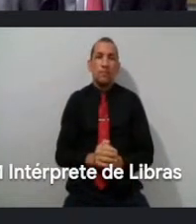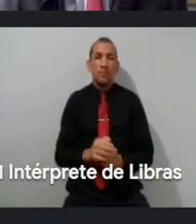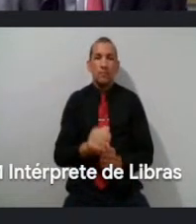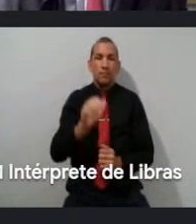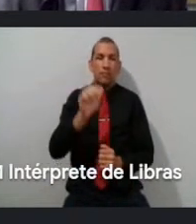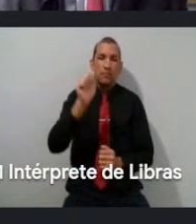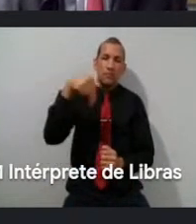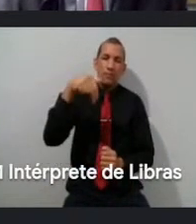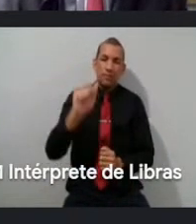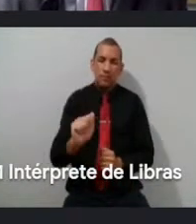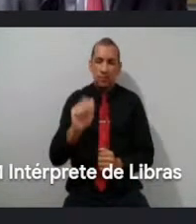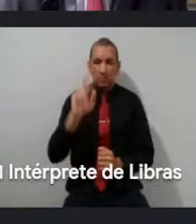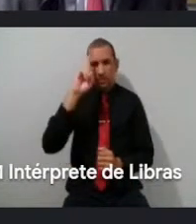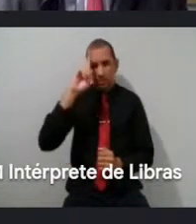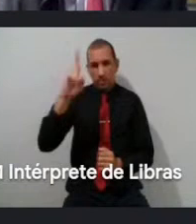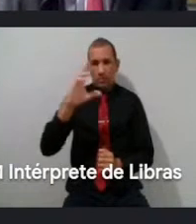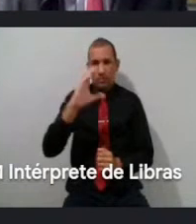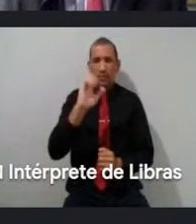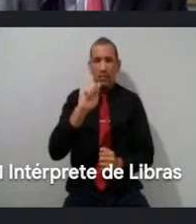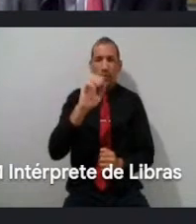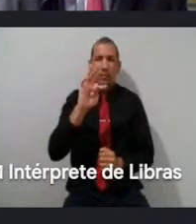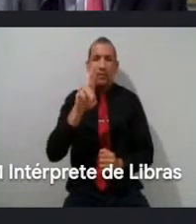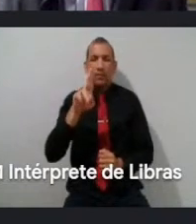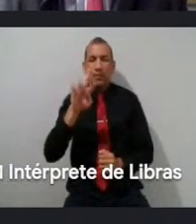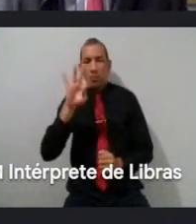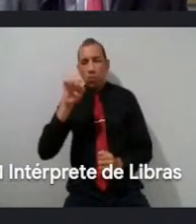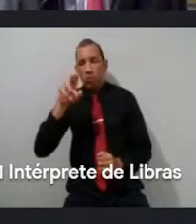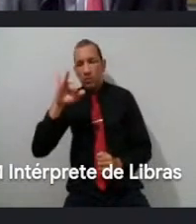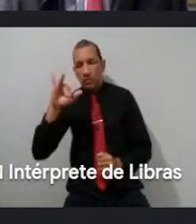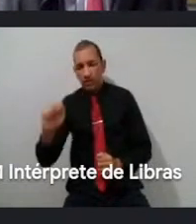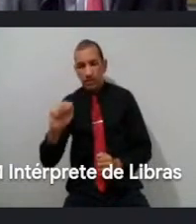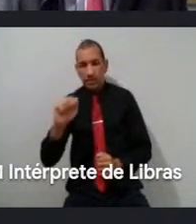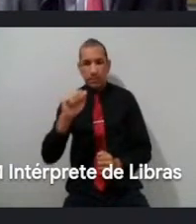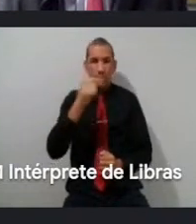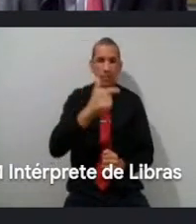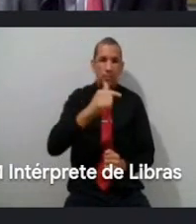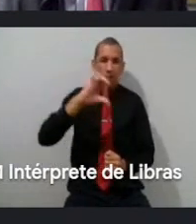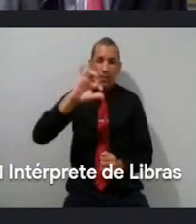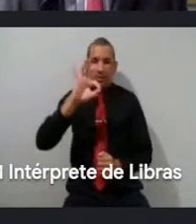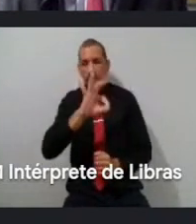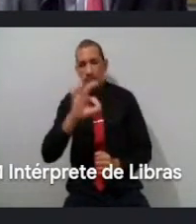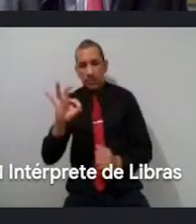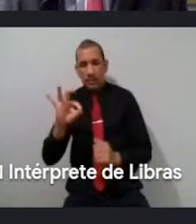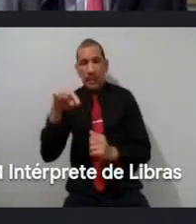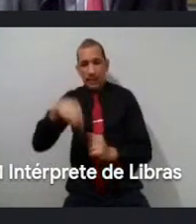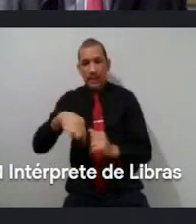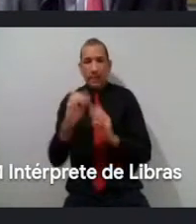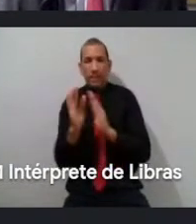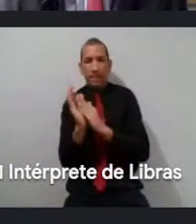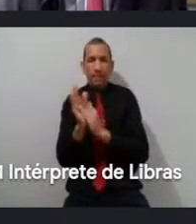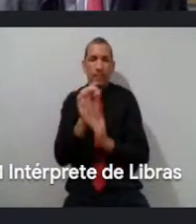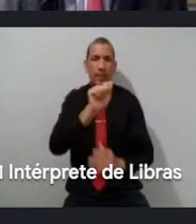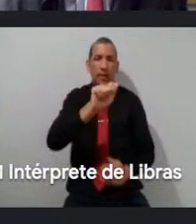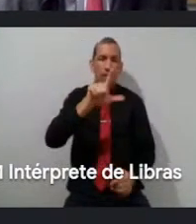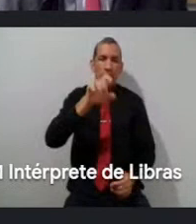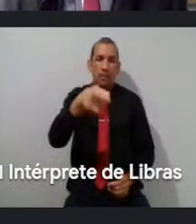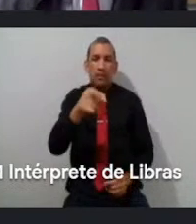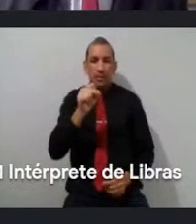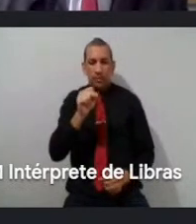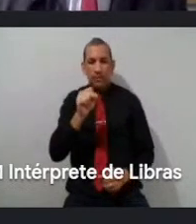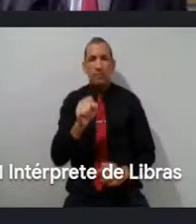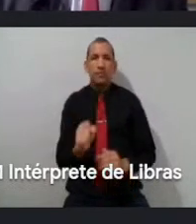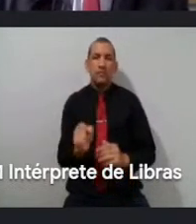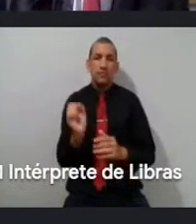catapan chefe do cartório da 20ª zona eleitoral de Palmas Alex Souza Reis